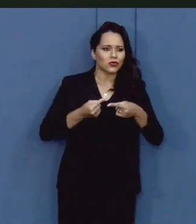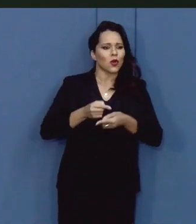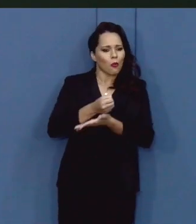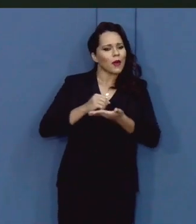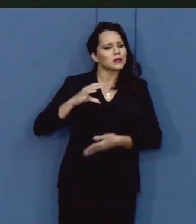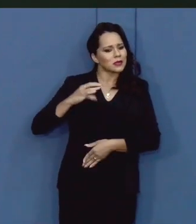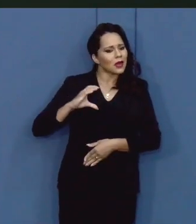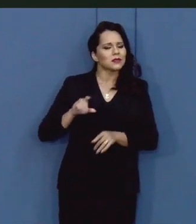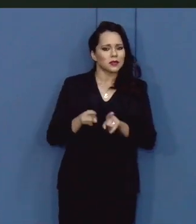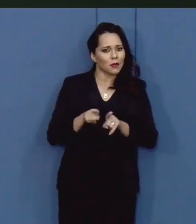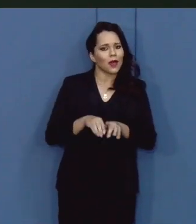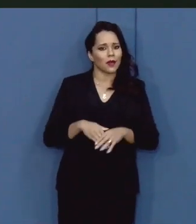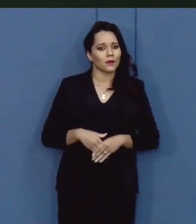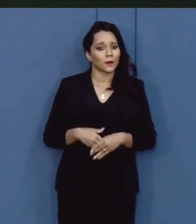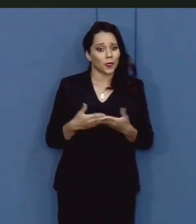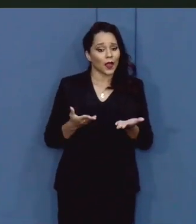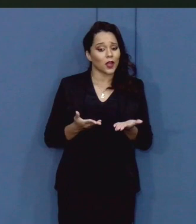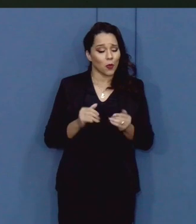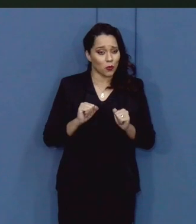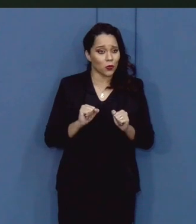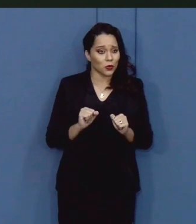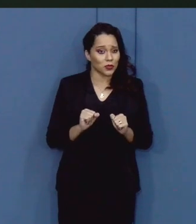científica baseada, e eu pude